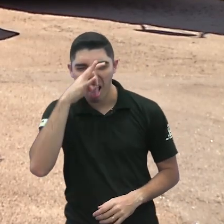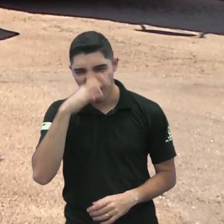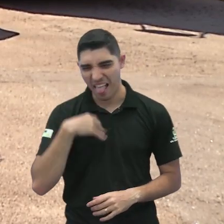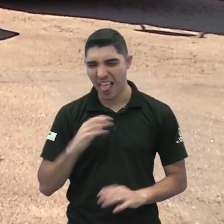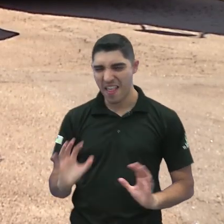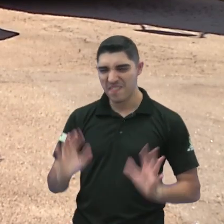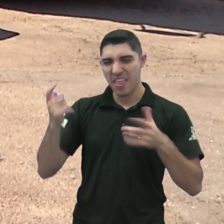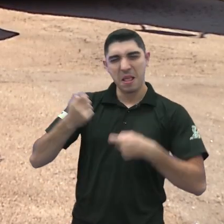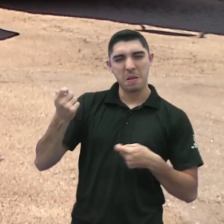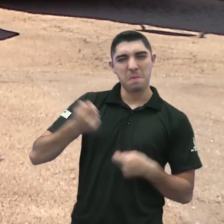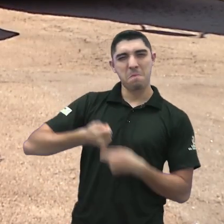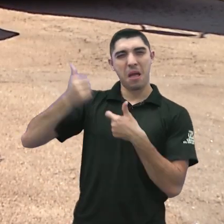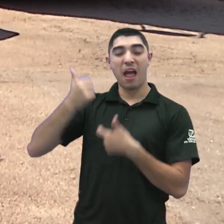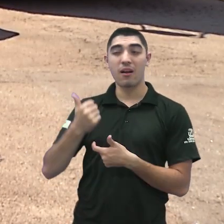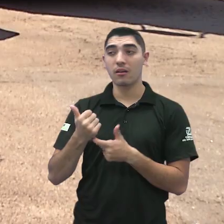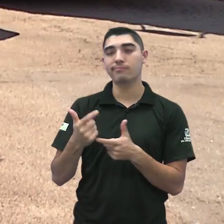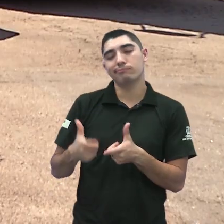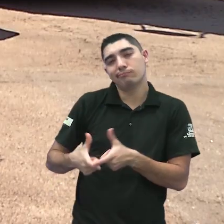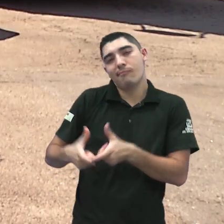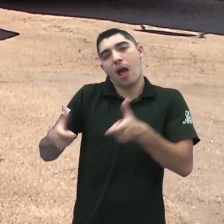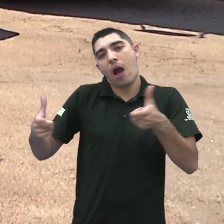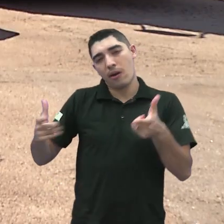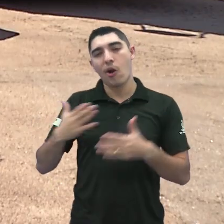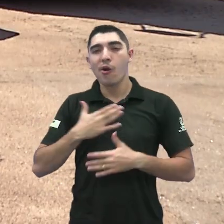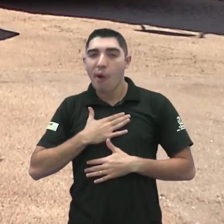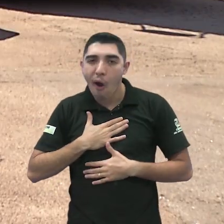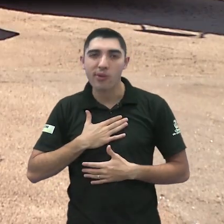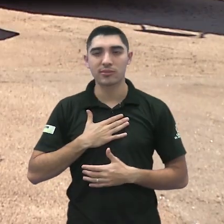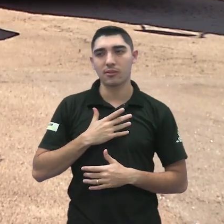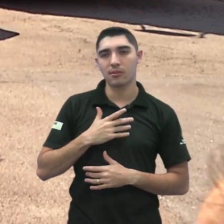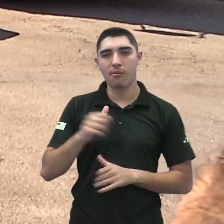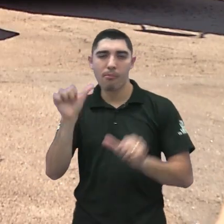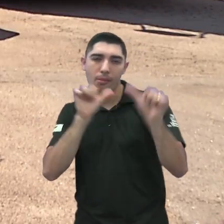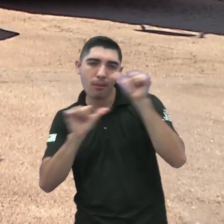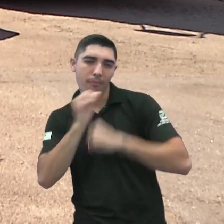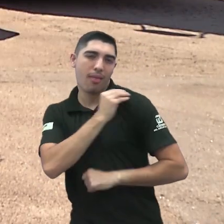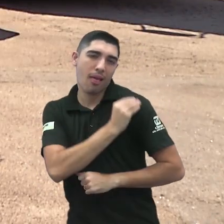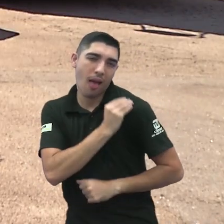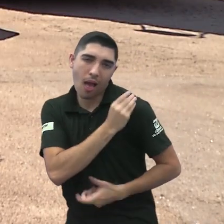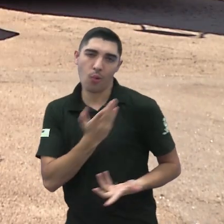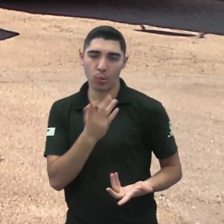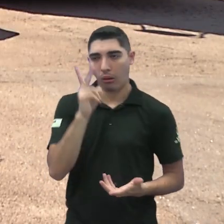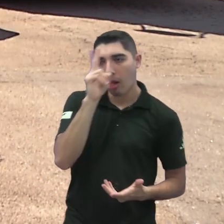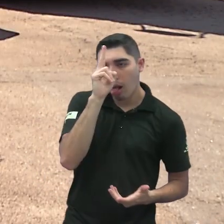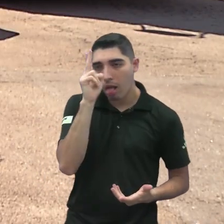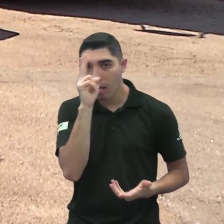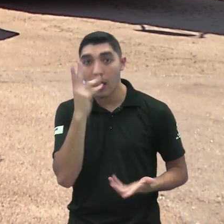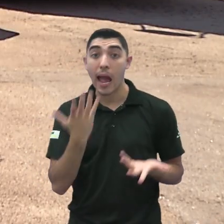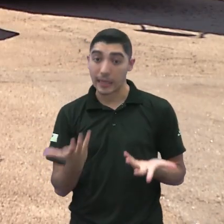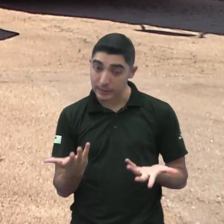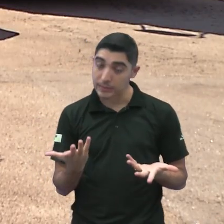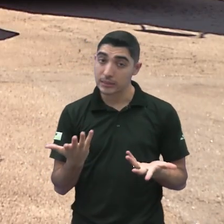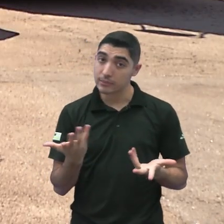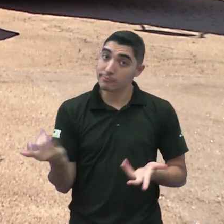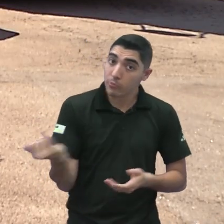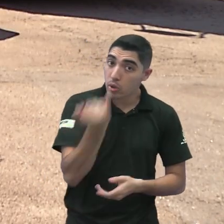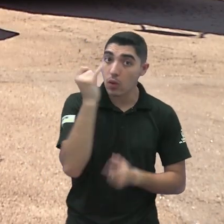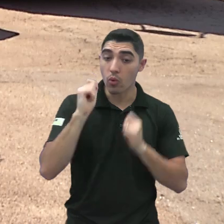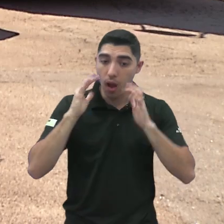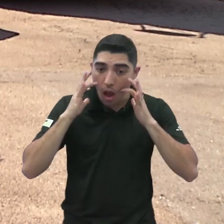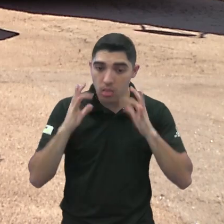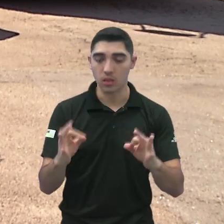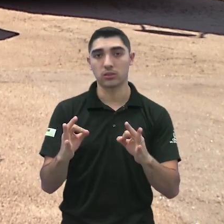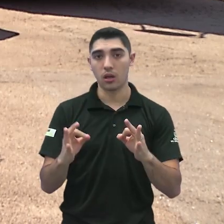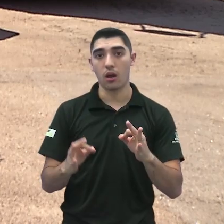momento festivo, né? Então é normal que a pessoa tenha ingerido bebidas alcoólicas e tudo mais. Então é